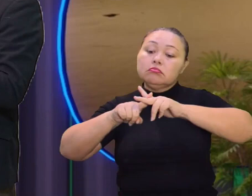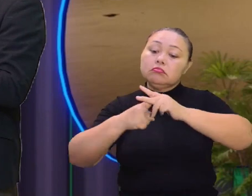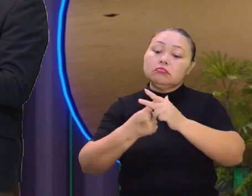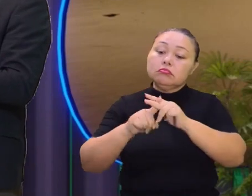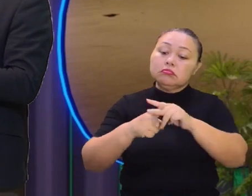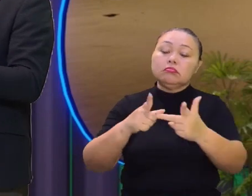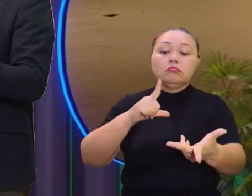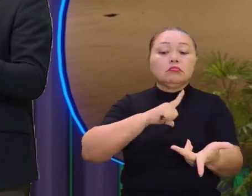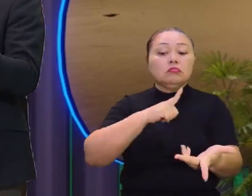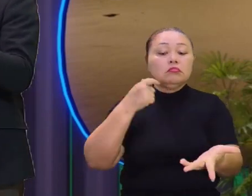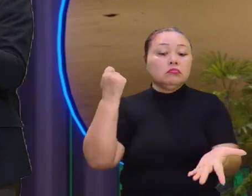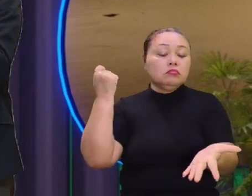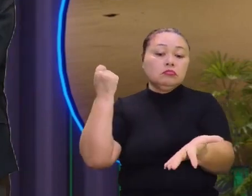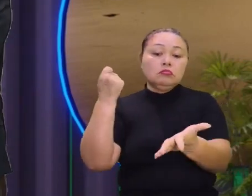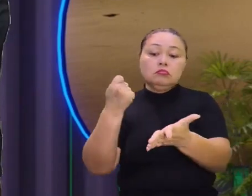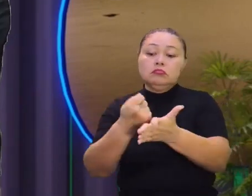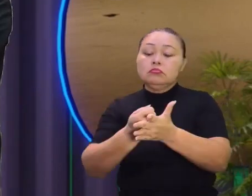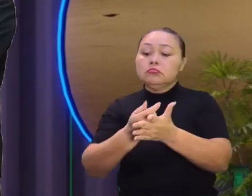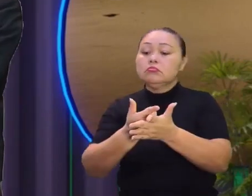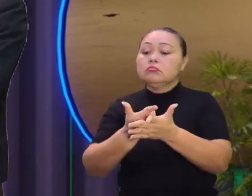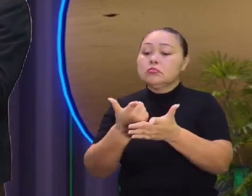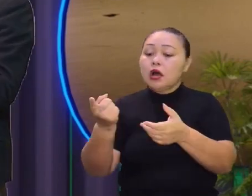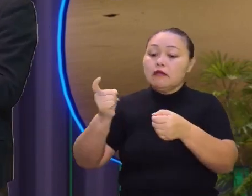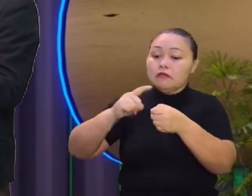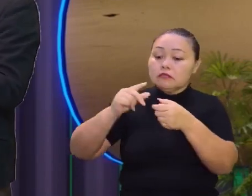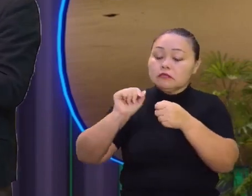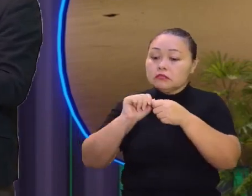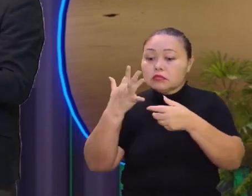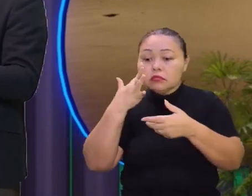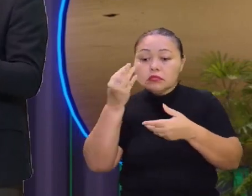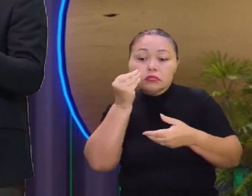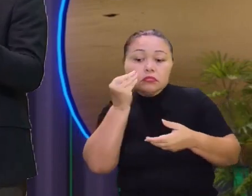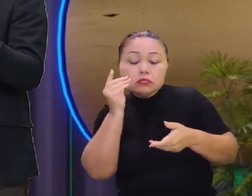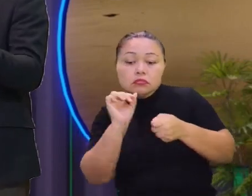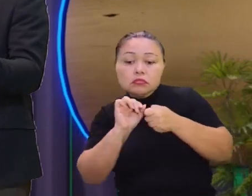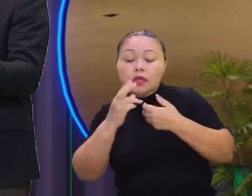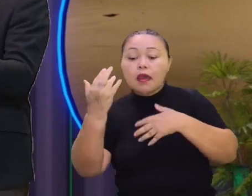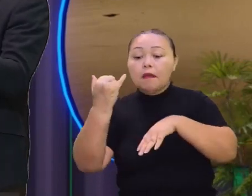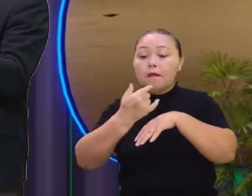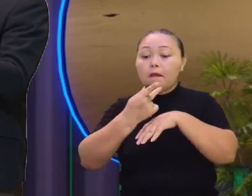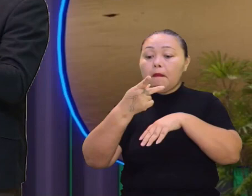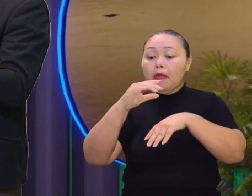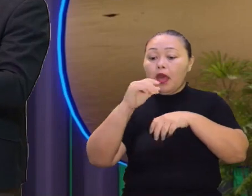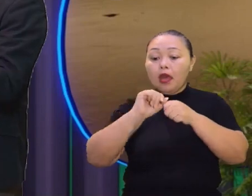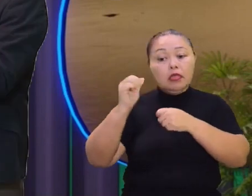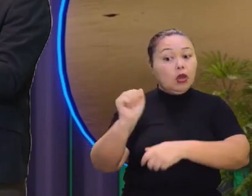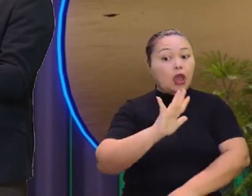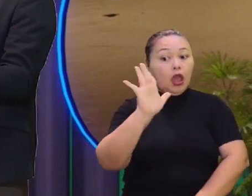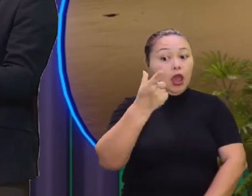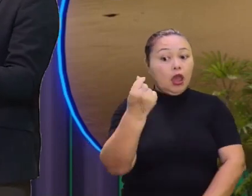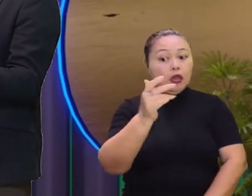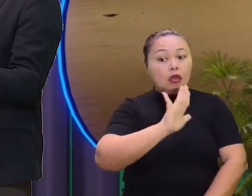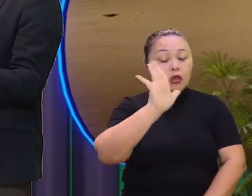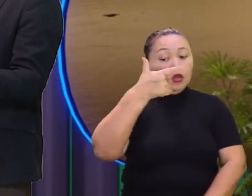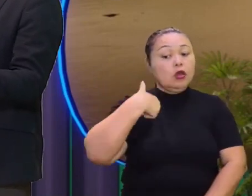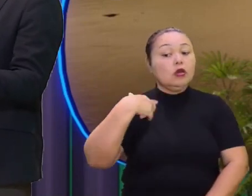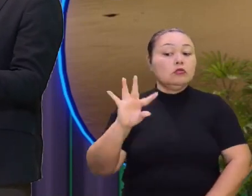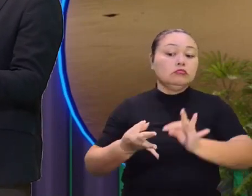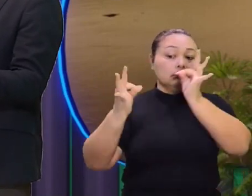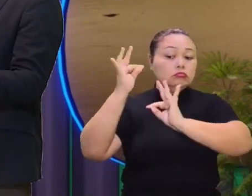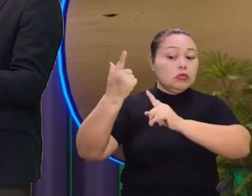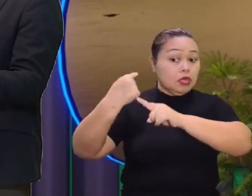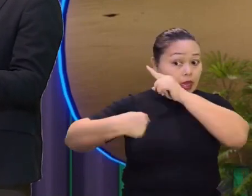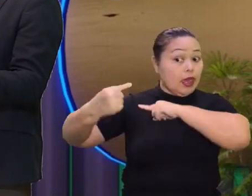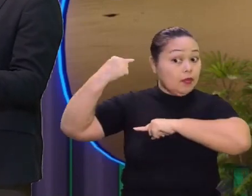oficina, tinha que fazer a manutenção nas ferrovias. As peças eram caras, porque estamos falando da tecnologia